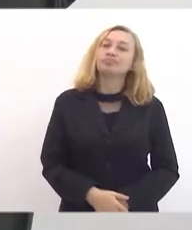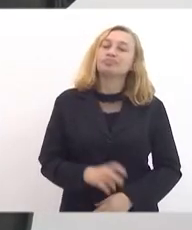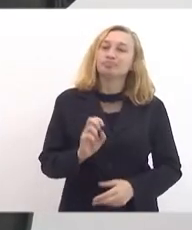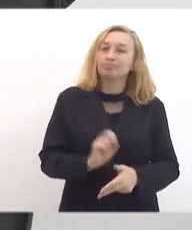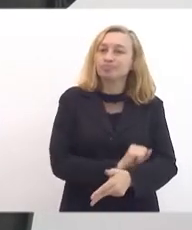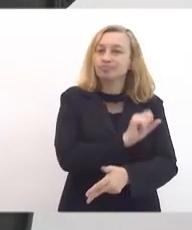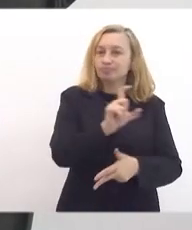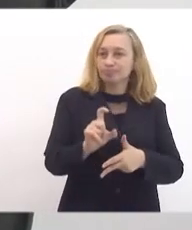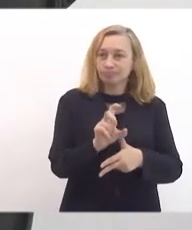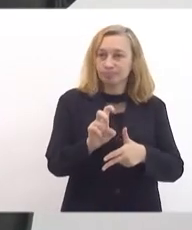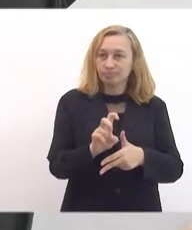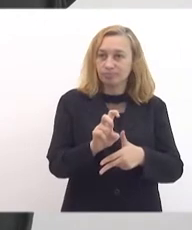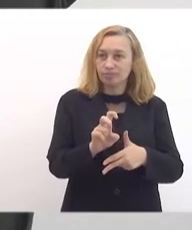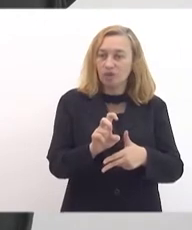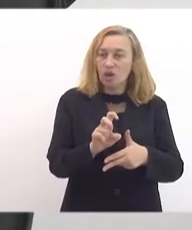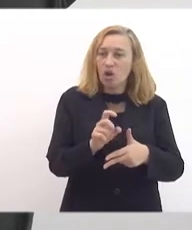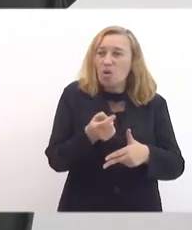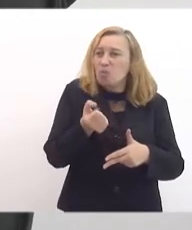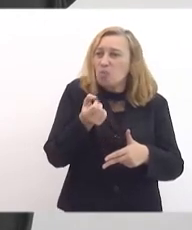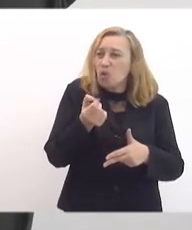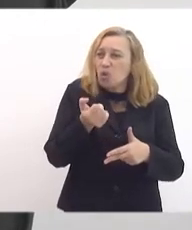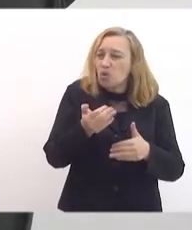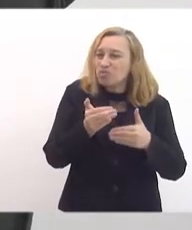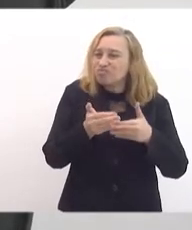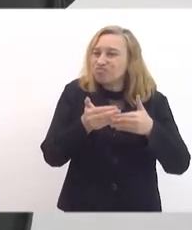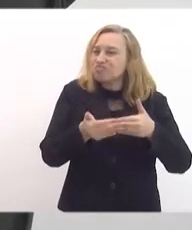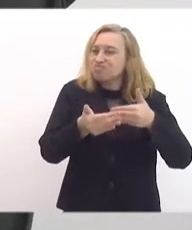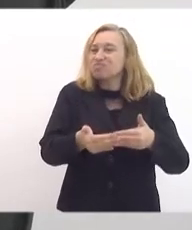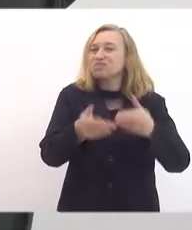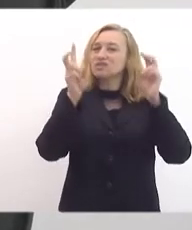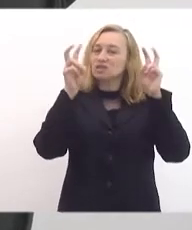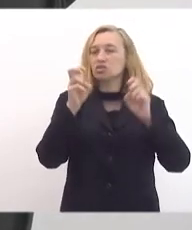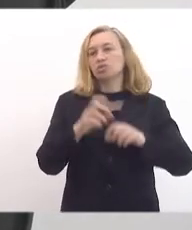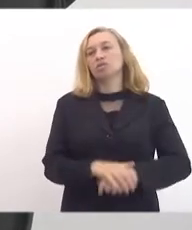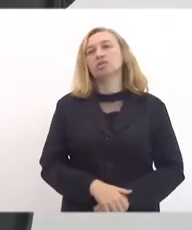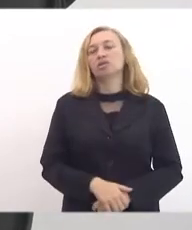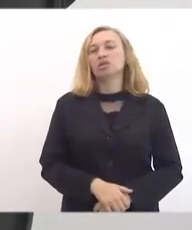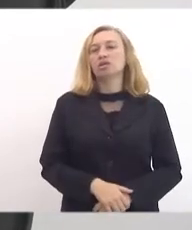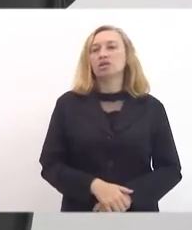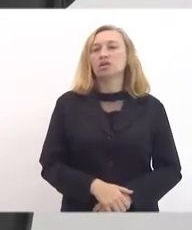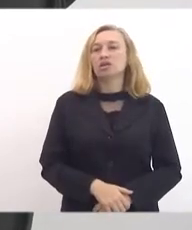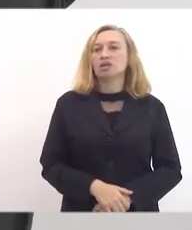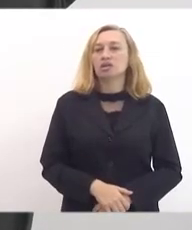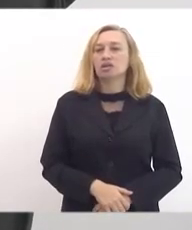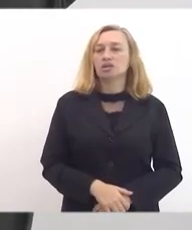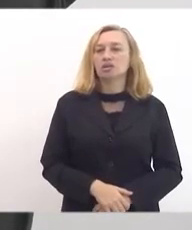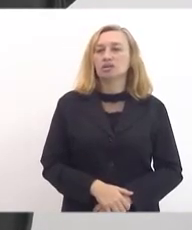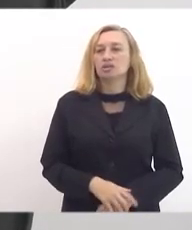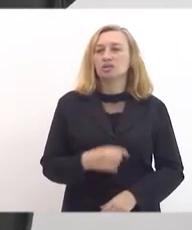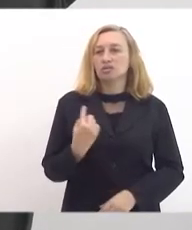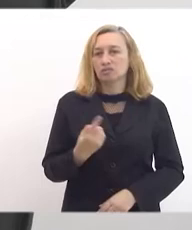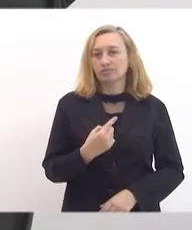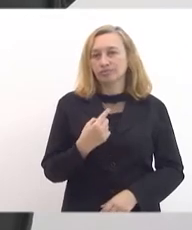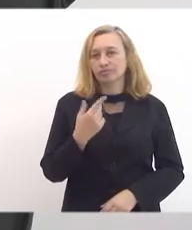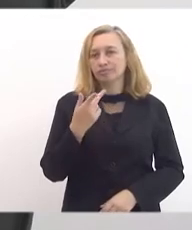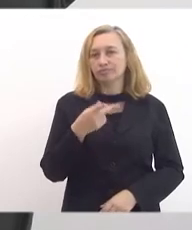Executivo pouco avançou nessa questão quando vou nós estamos aqui alardeando